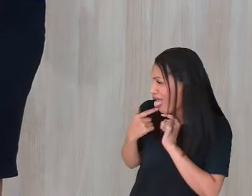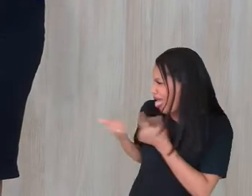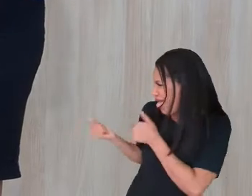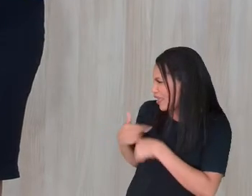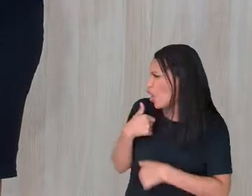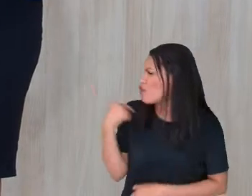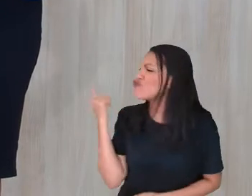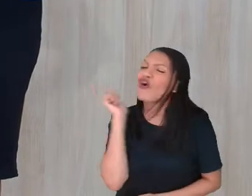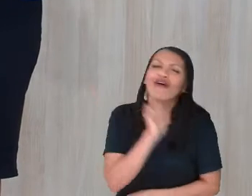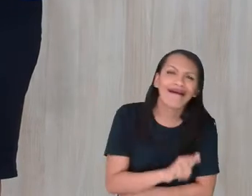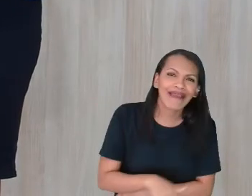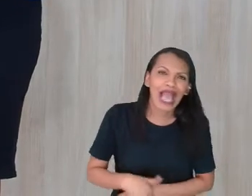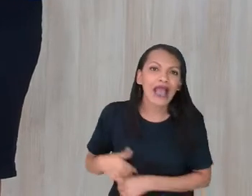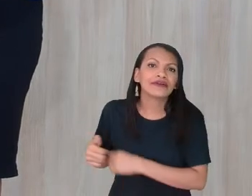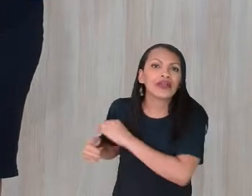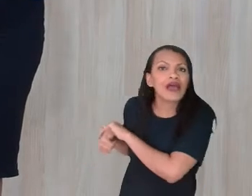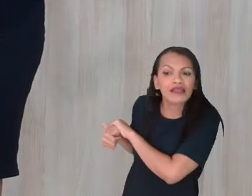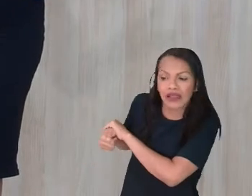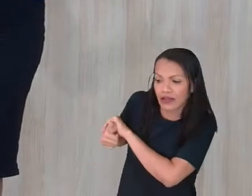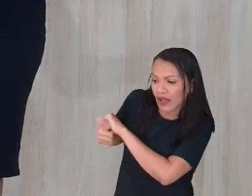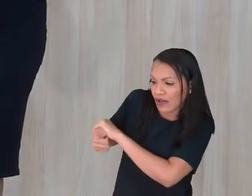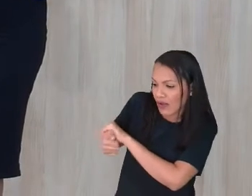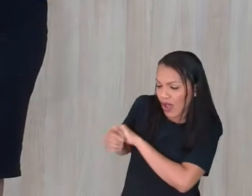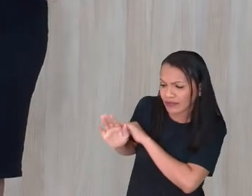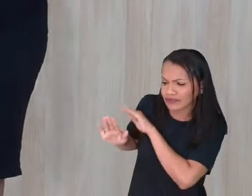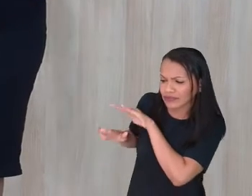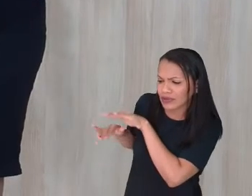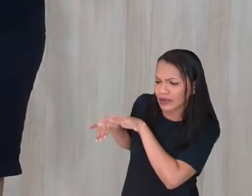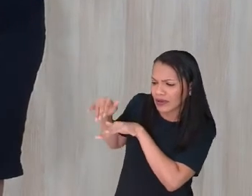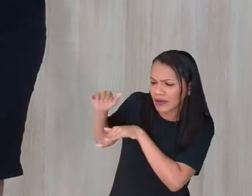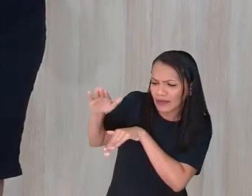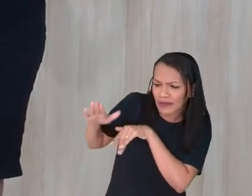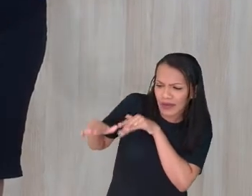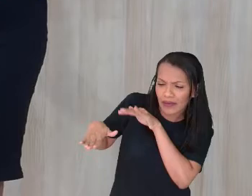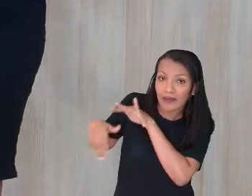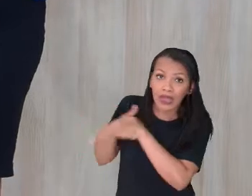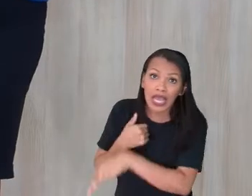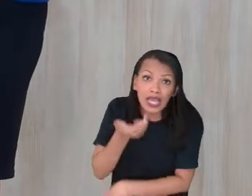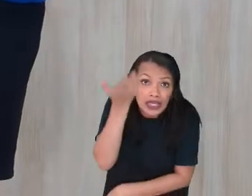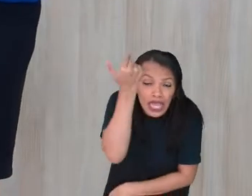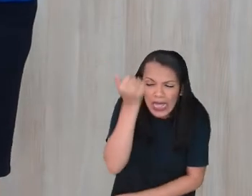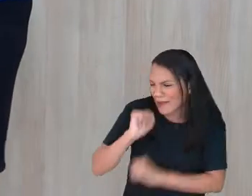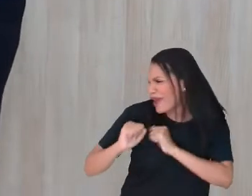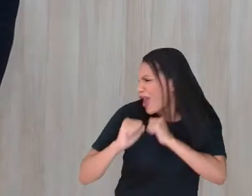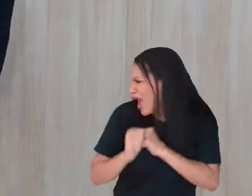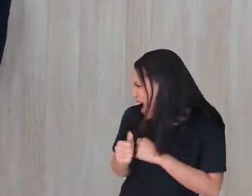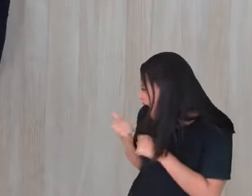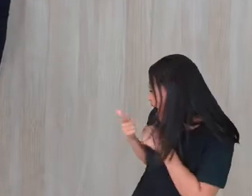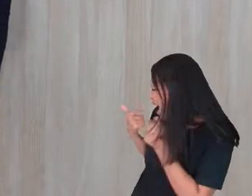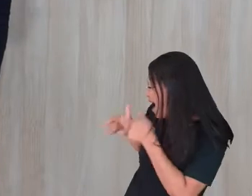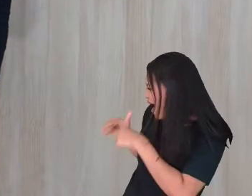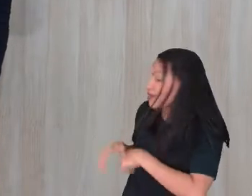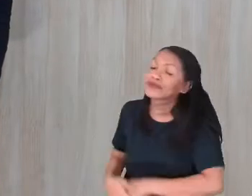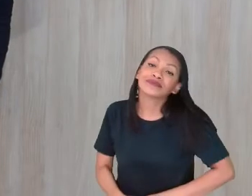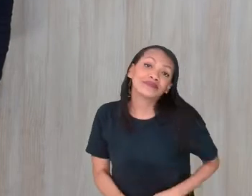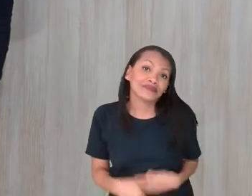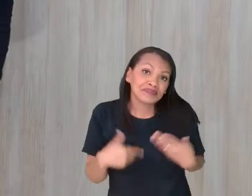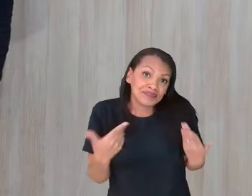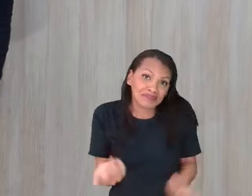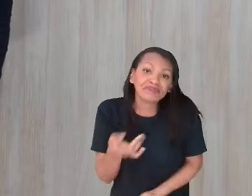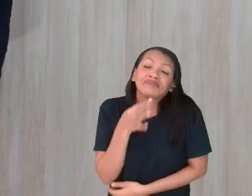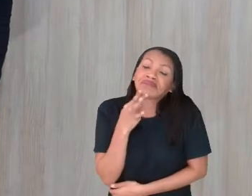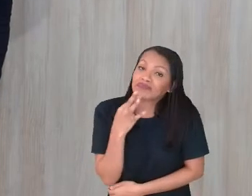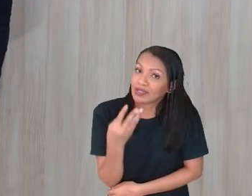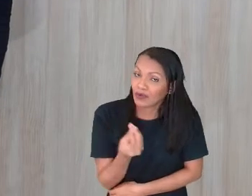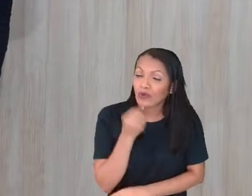tempo inteiro, dando os seus passinhos e que de fato ganha a corrida, ganhando da lebre. Gerando este conhecimento de que a